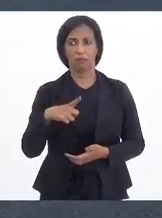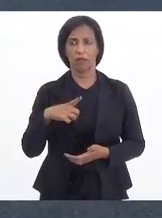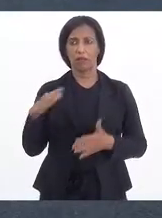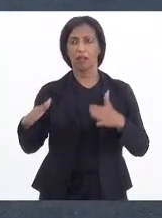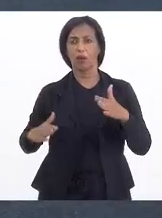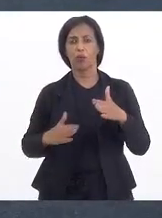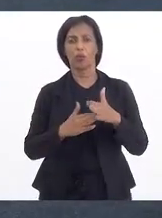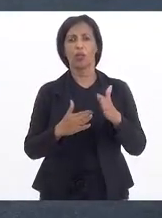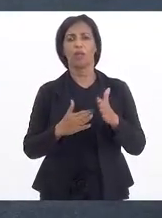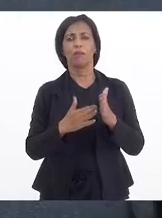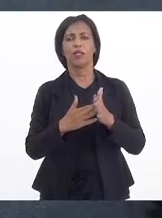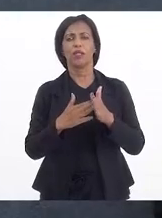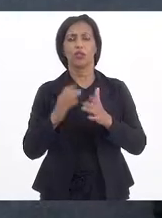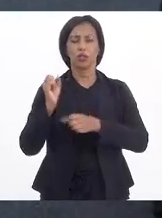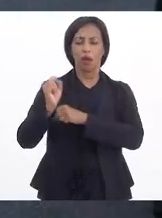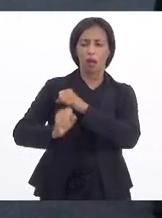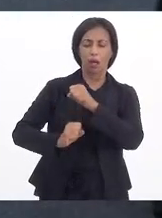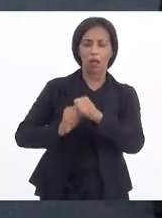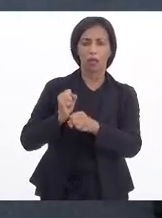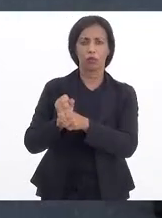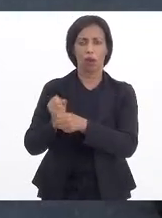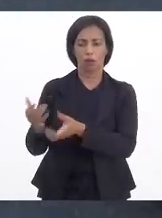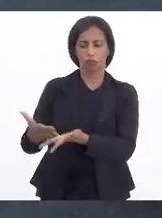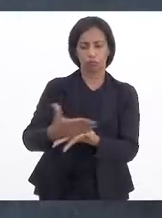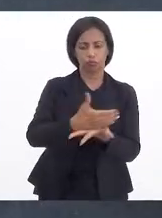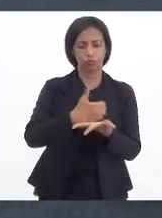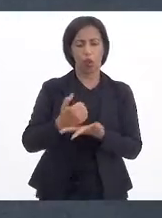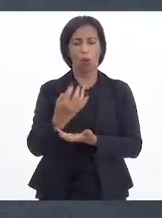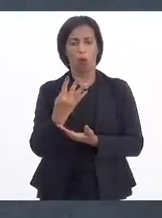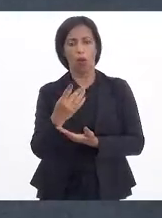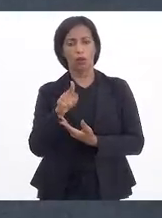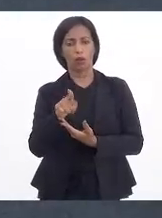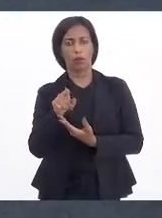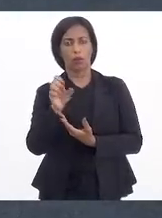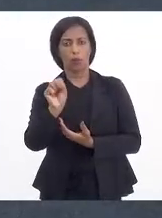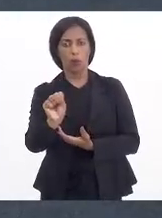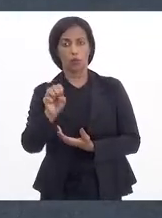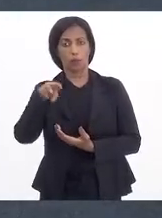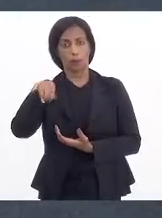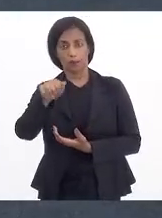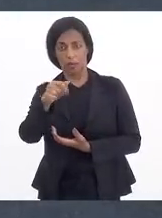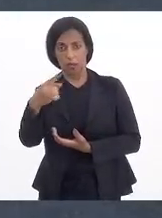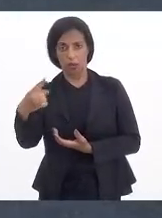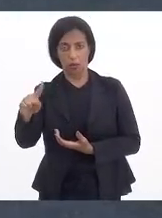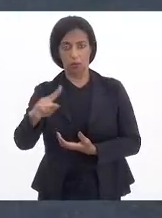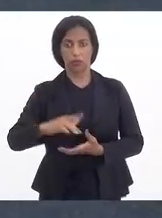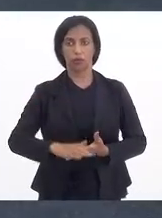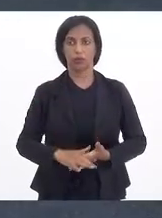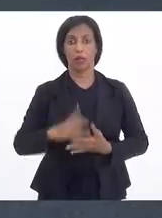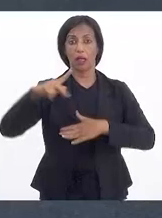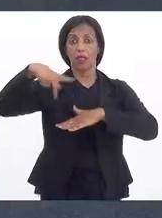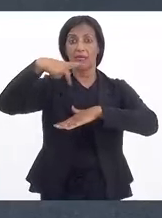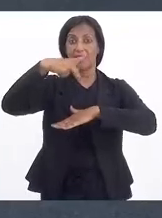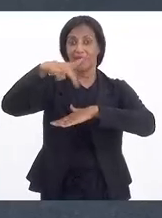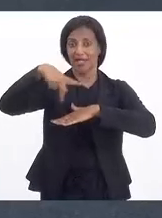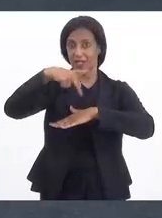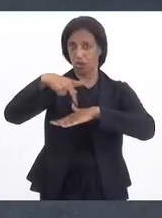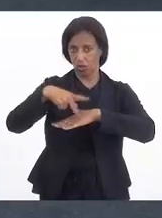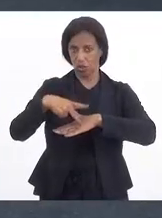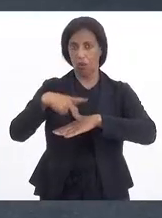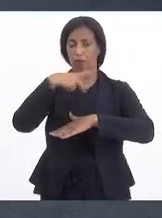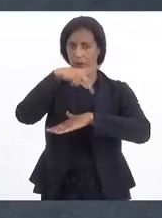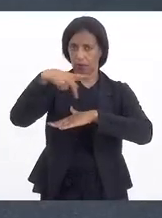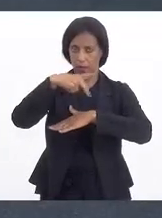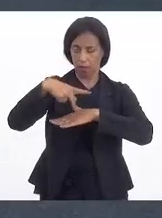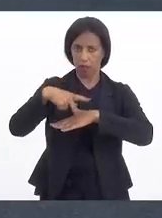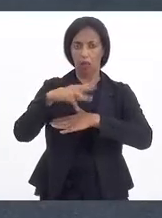O que é de 4.8 milhões Nacional do Estado 366